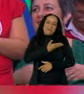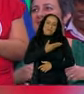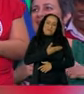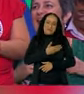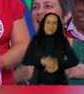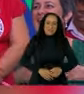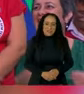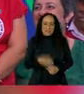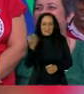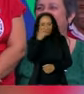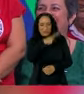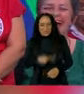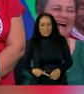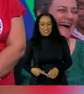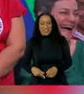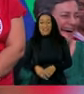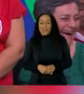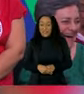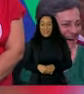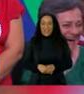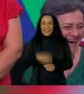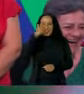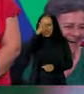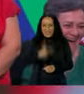President. South Africa,